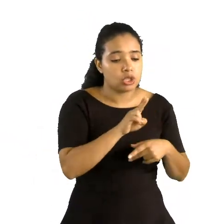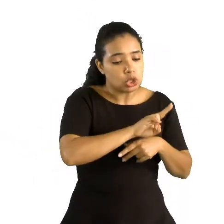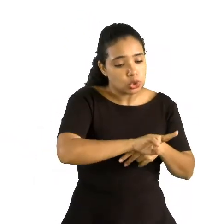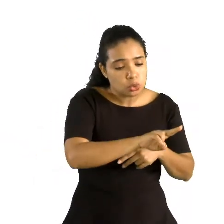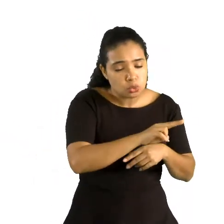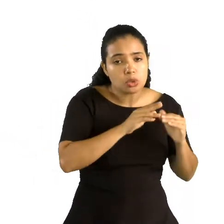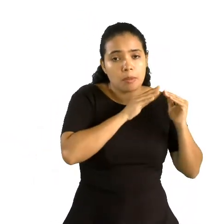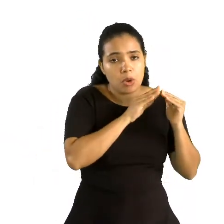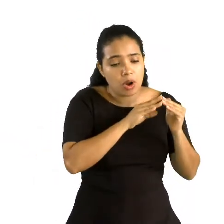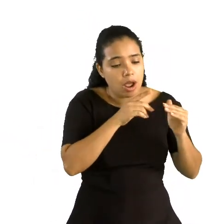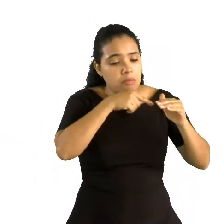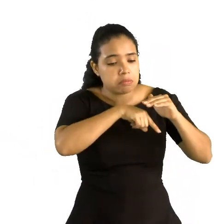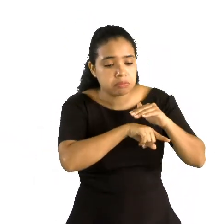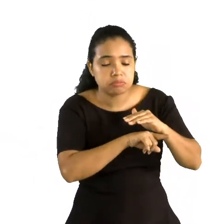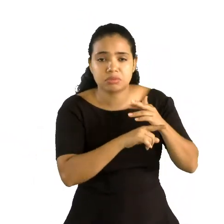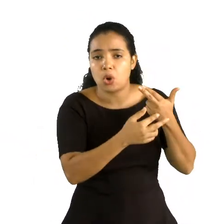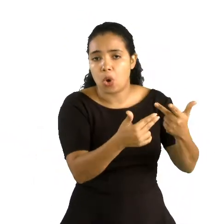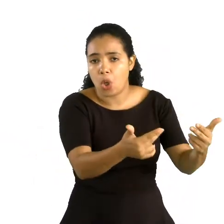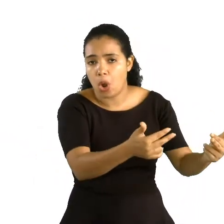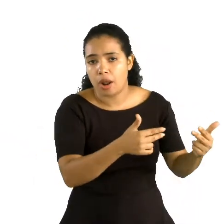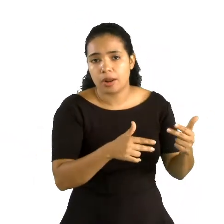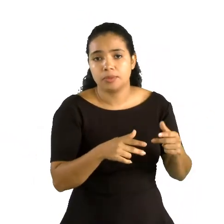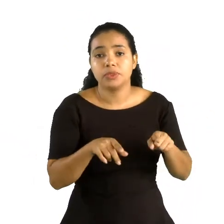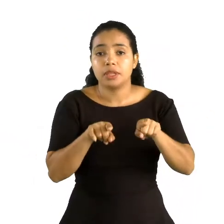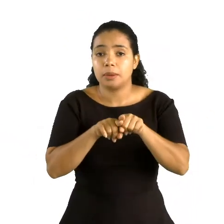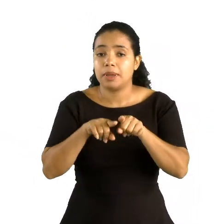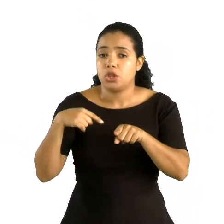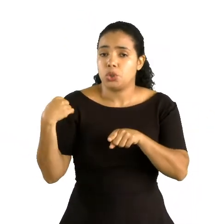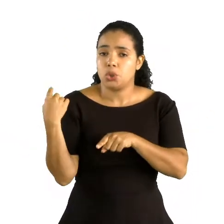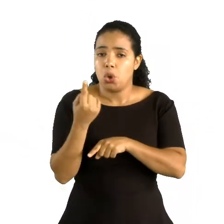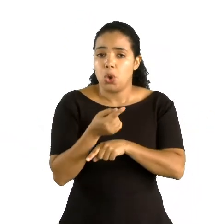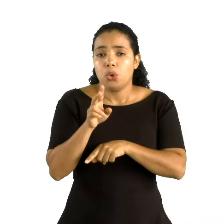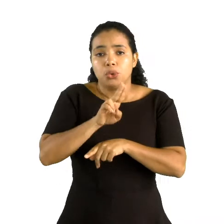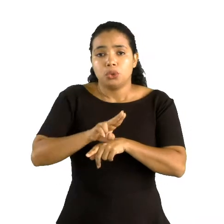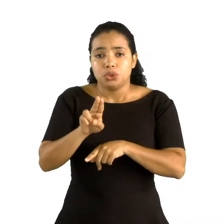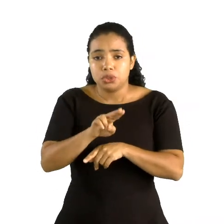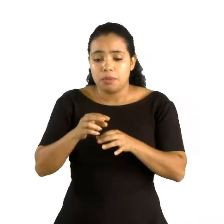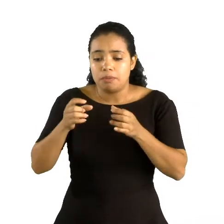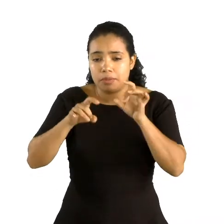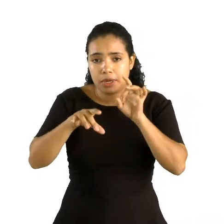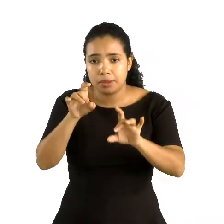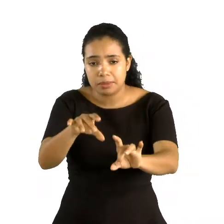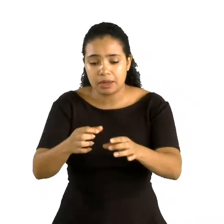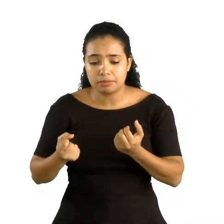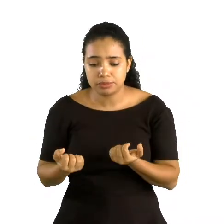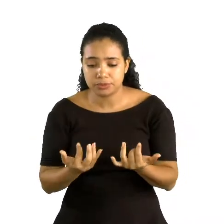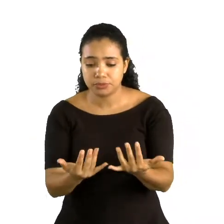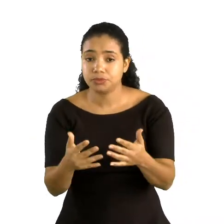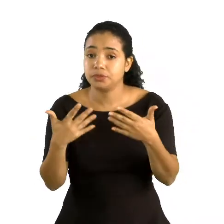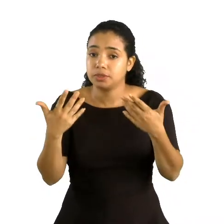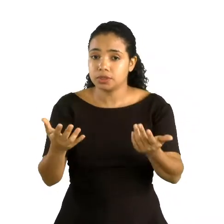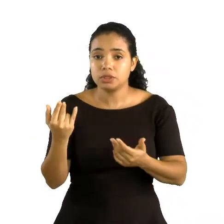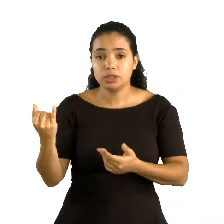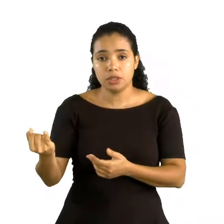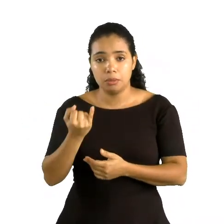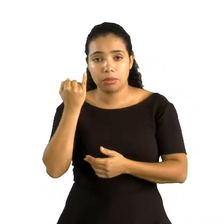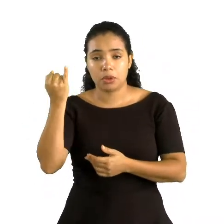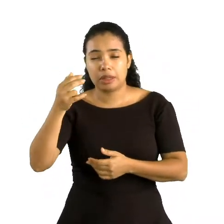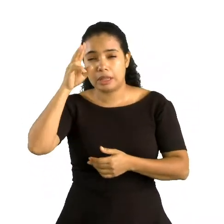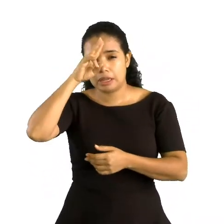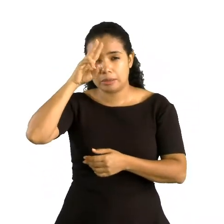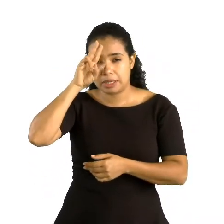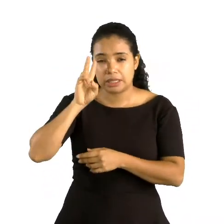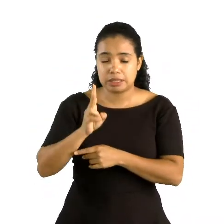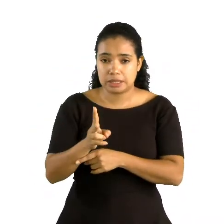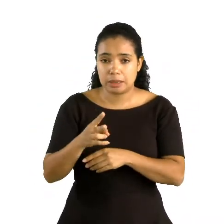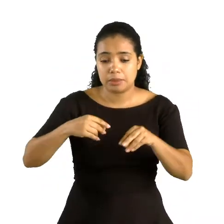com a agricultura, né? Então, quando a gente fala da importância, a gente tem que lembrar sempre isso, que o solo